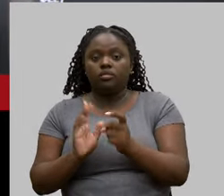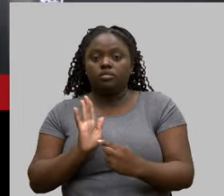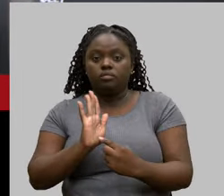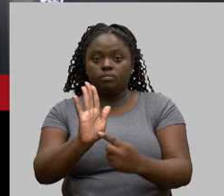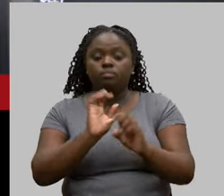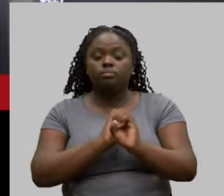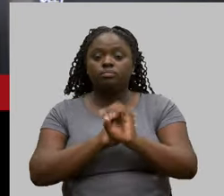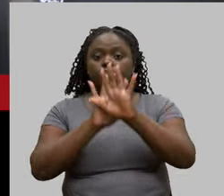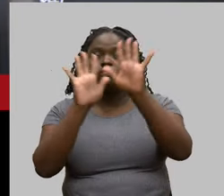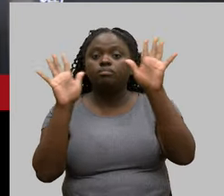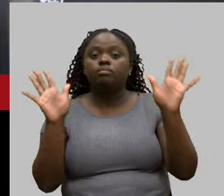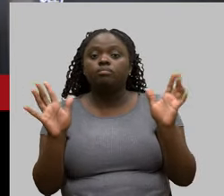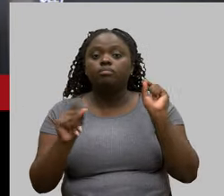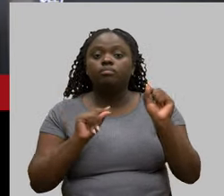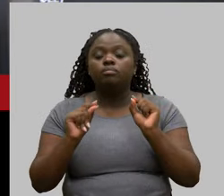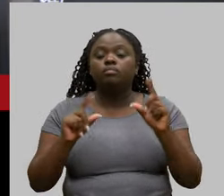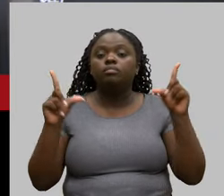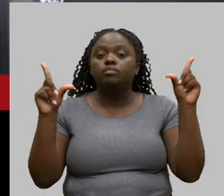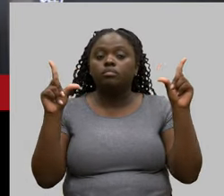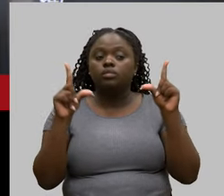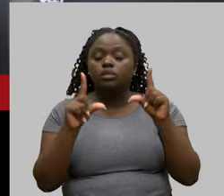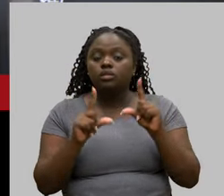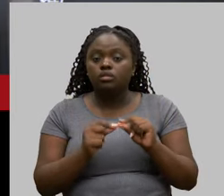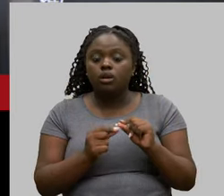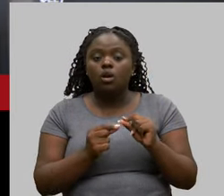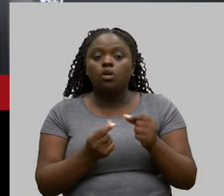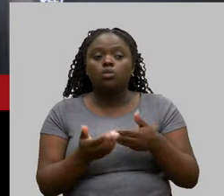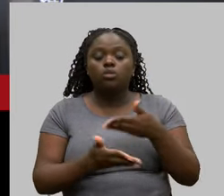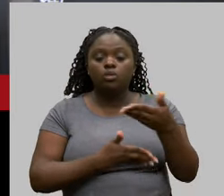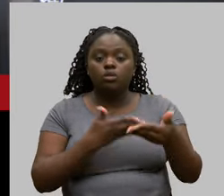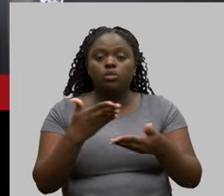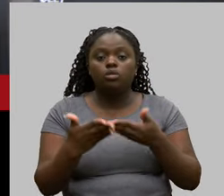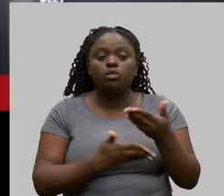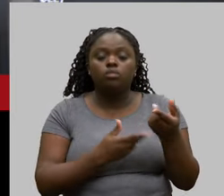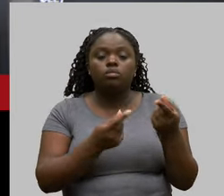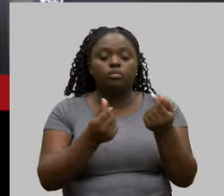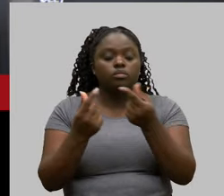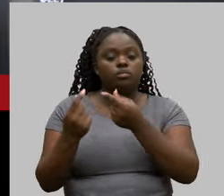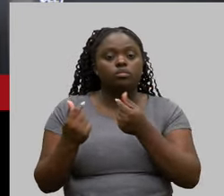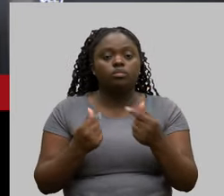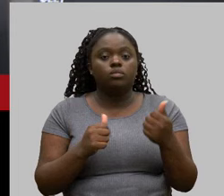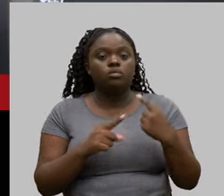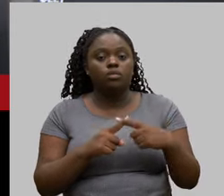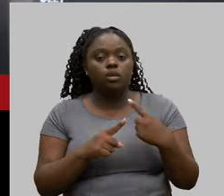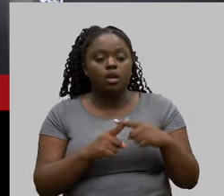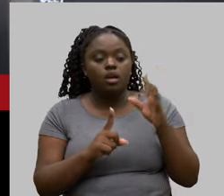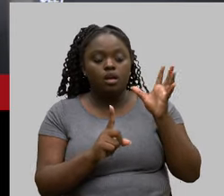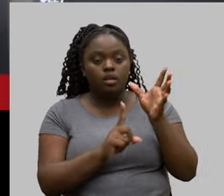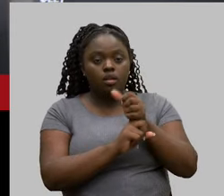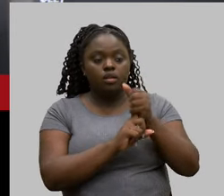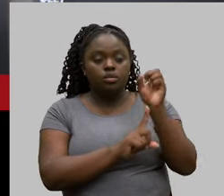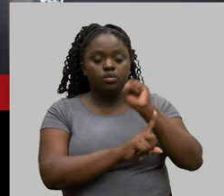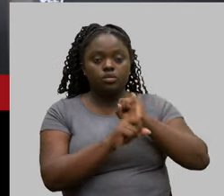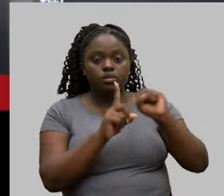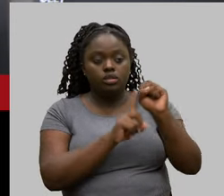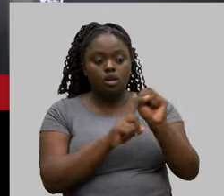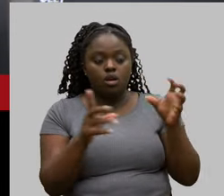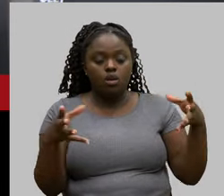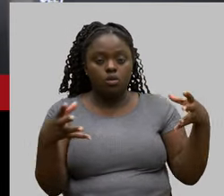de redução da distribuição de renda por eu reduzo a proteção social